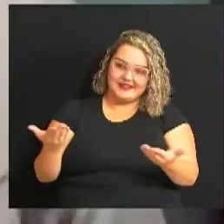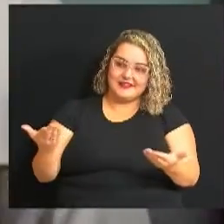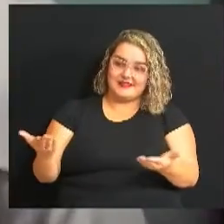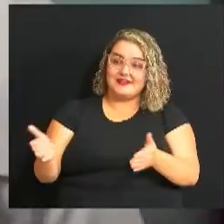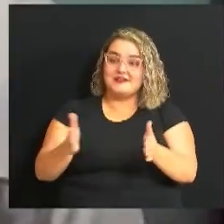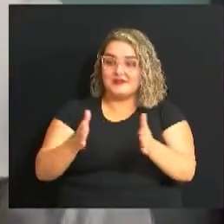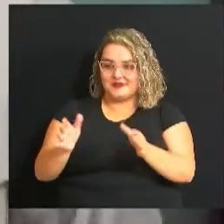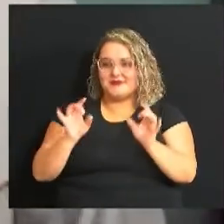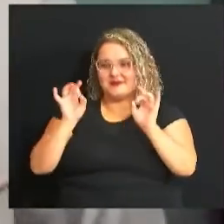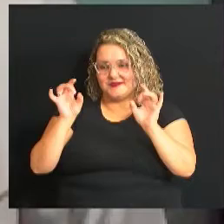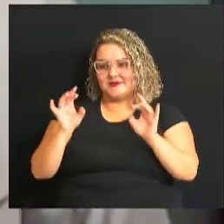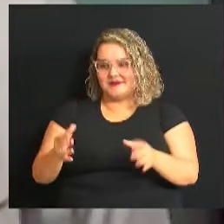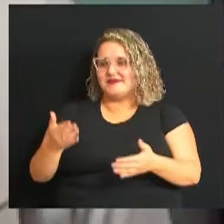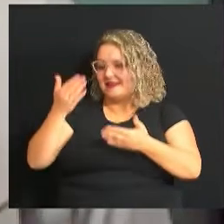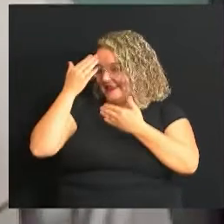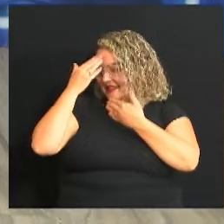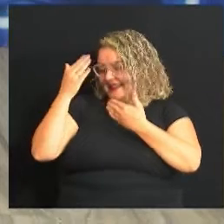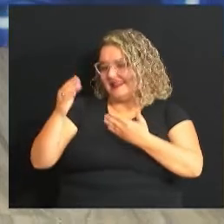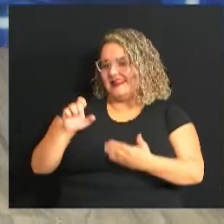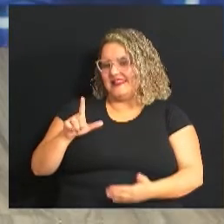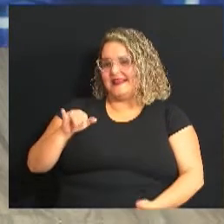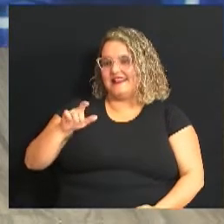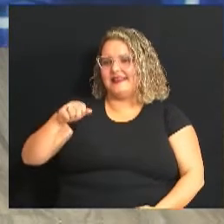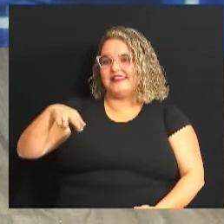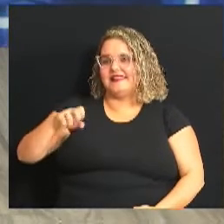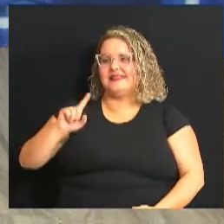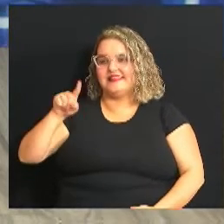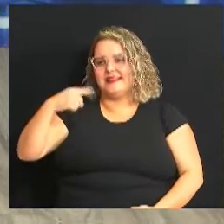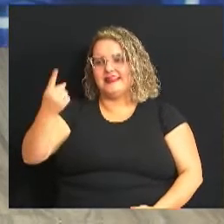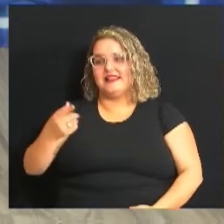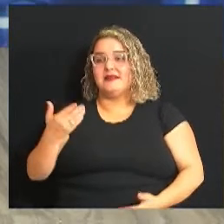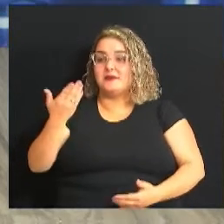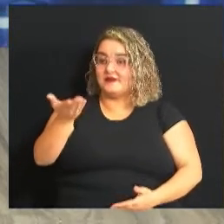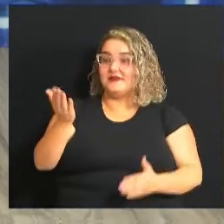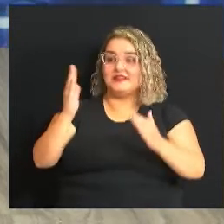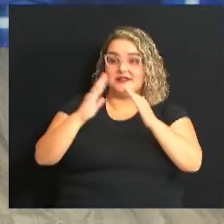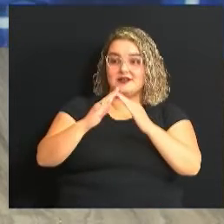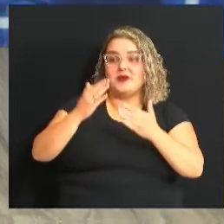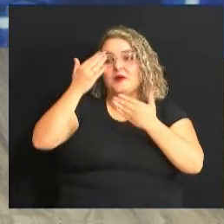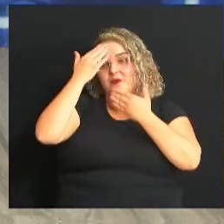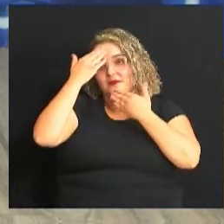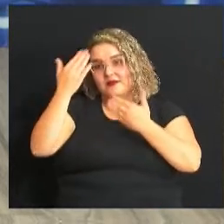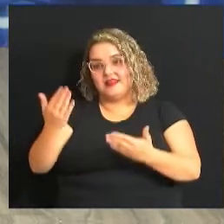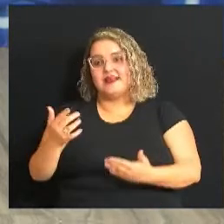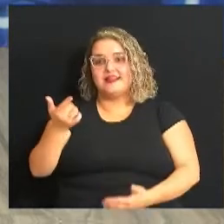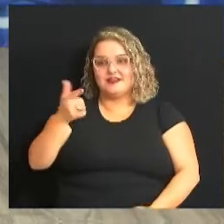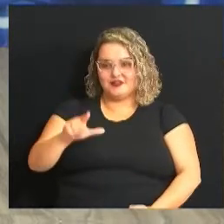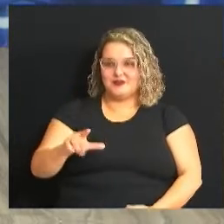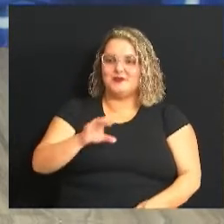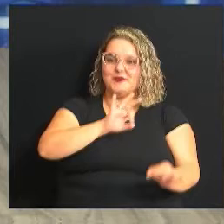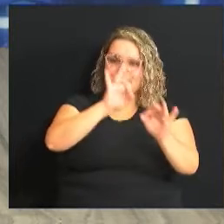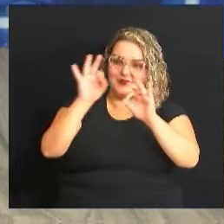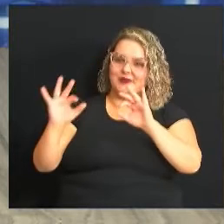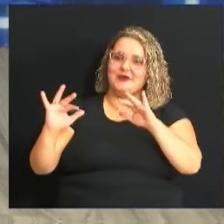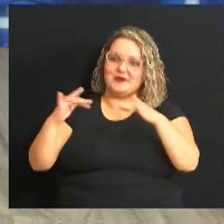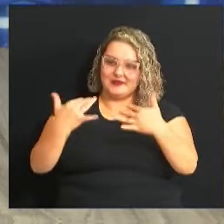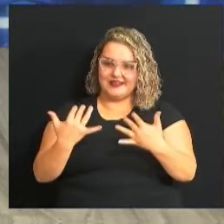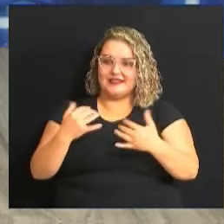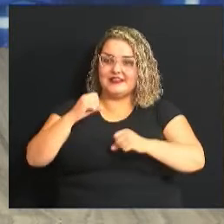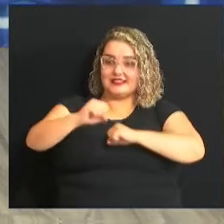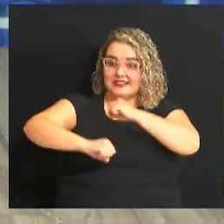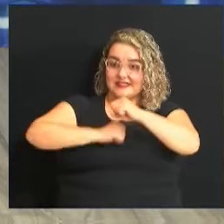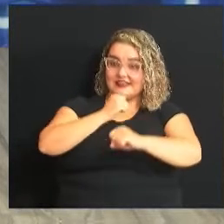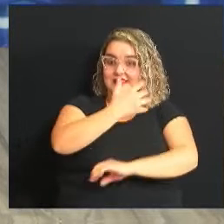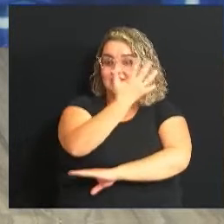tão especial. Agradecemos, Eliane, até a próxima. E para você aí de casa também, muito obrigada mais uma vez por acompanhar a gente aqui nesse Giro Ambiental,